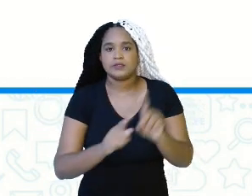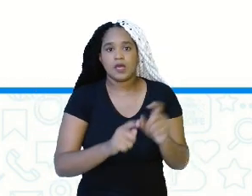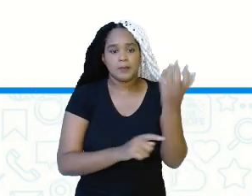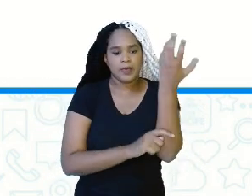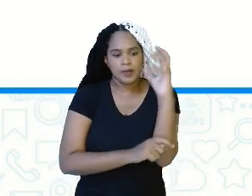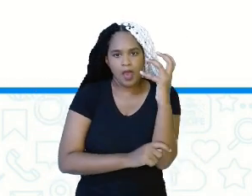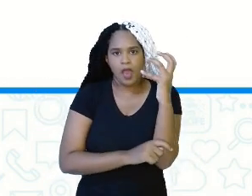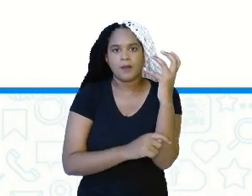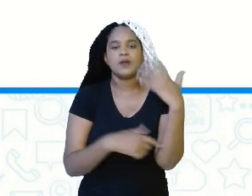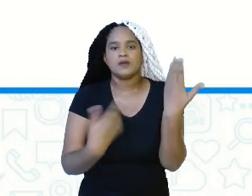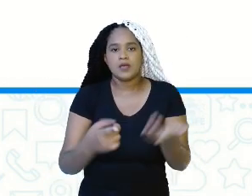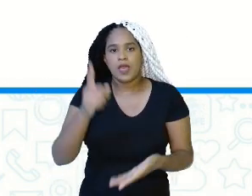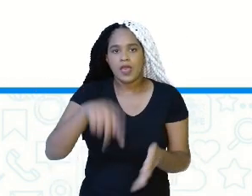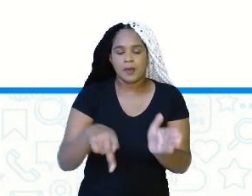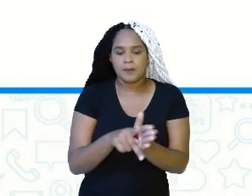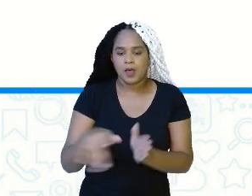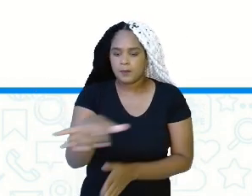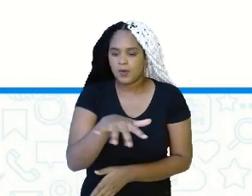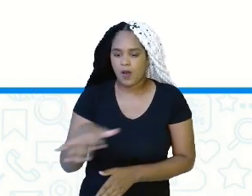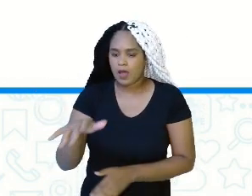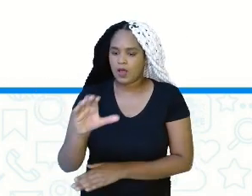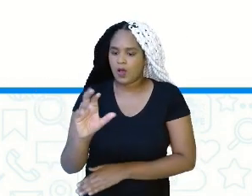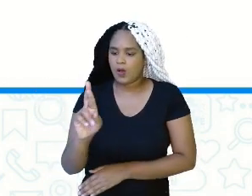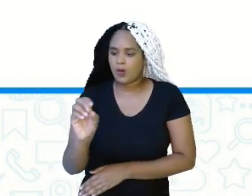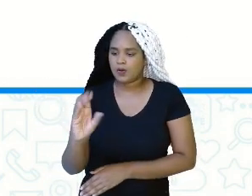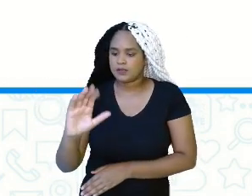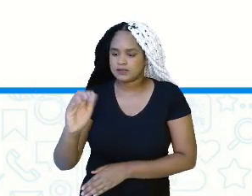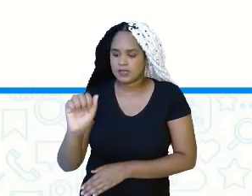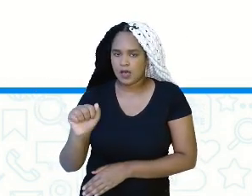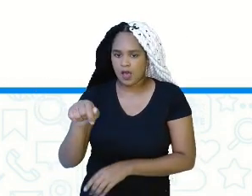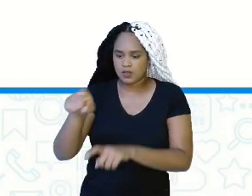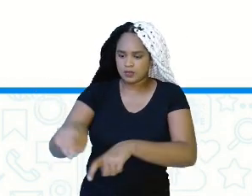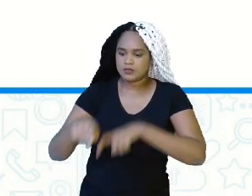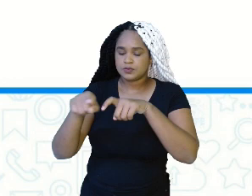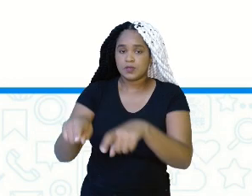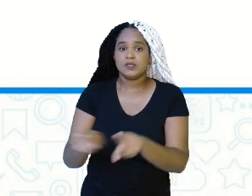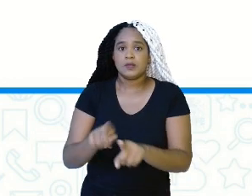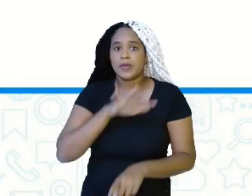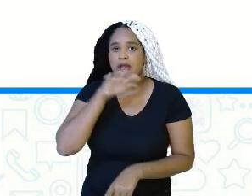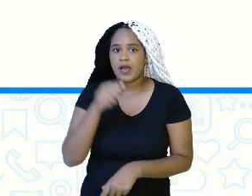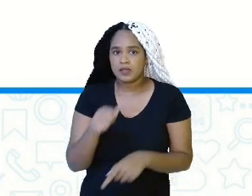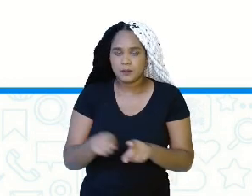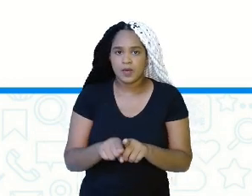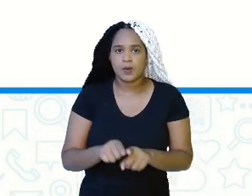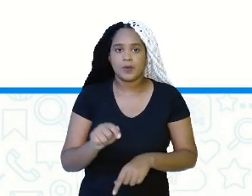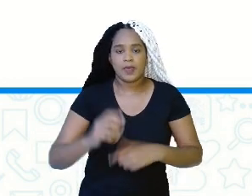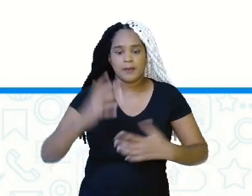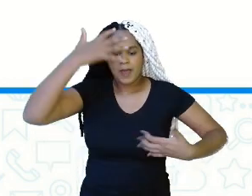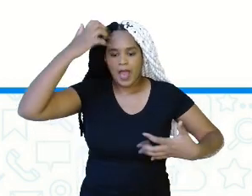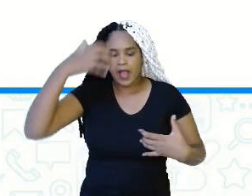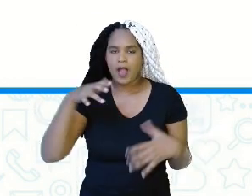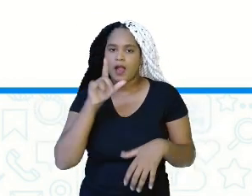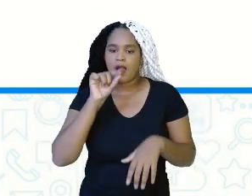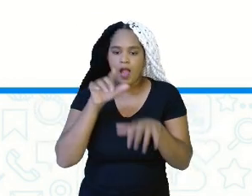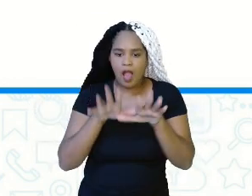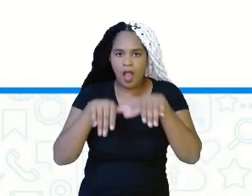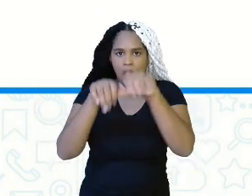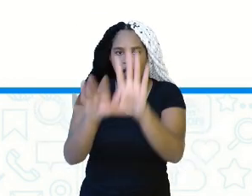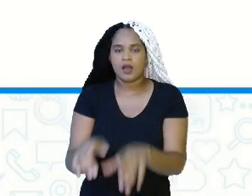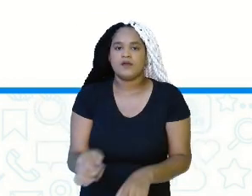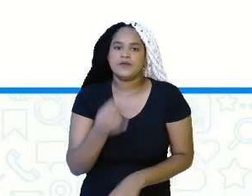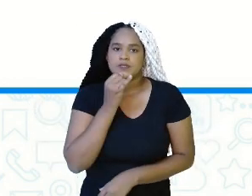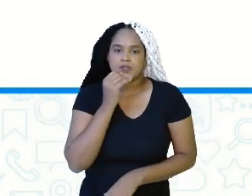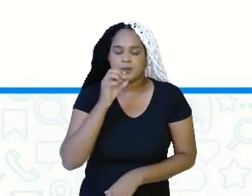são cultivados em roçados. Animais como queixadas, antas, macacos e aves, como o